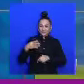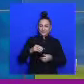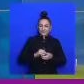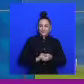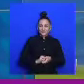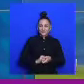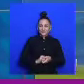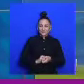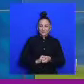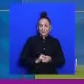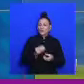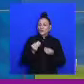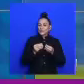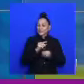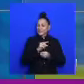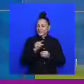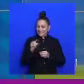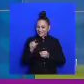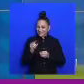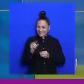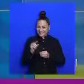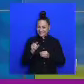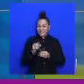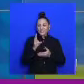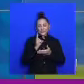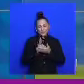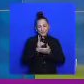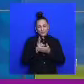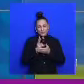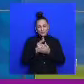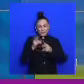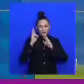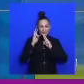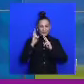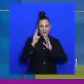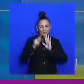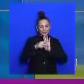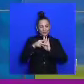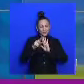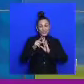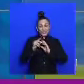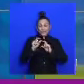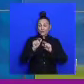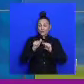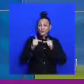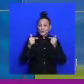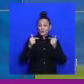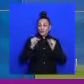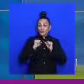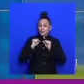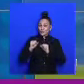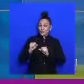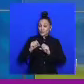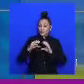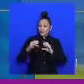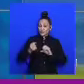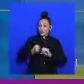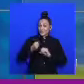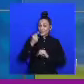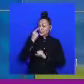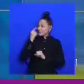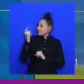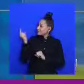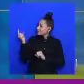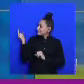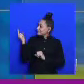14. Como é que você está indo, hein? Estamos na torcida. Sua sorte pode vir com este número. Bola